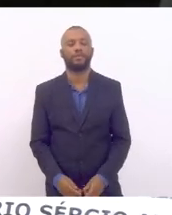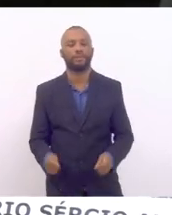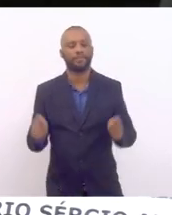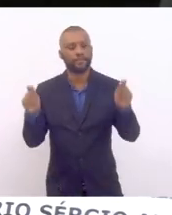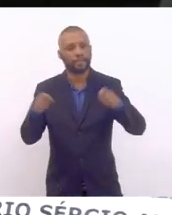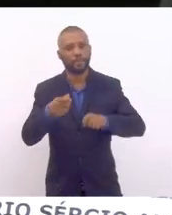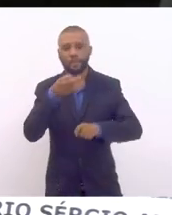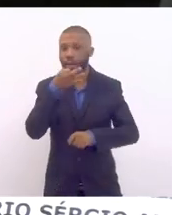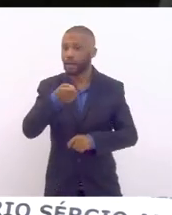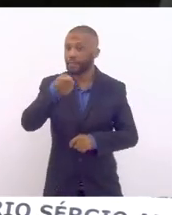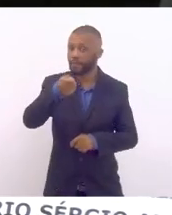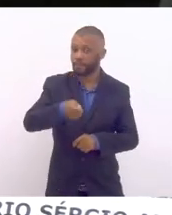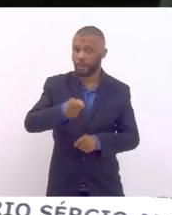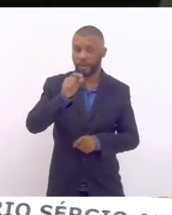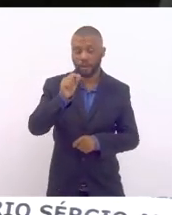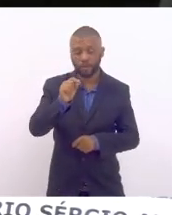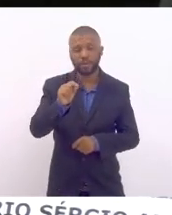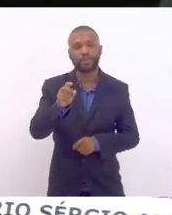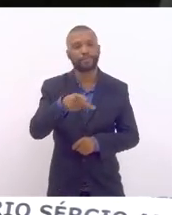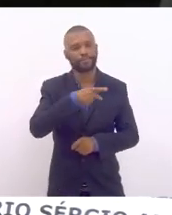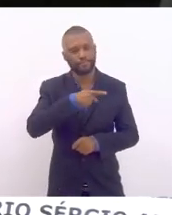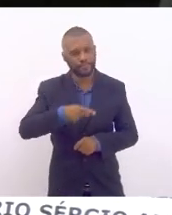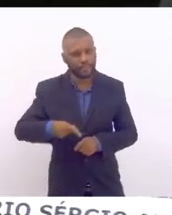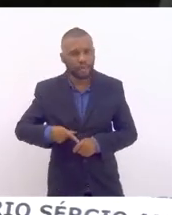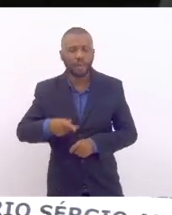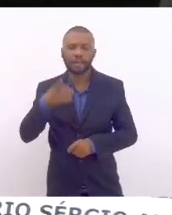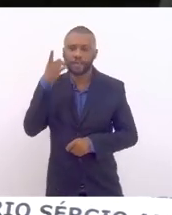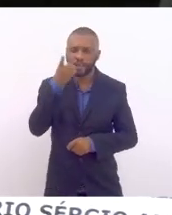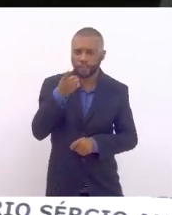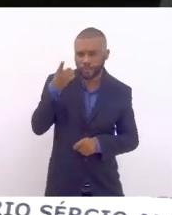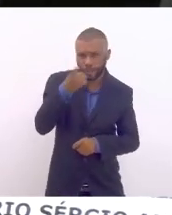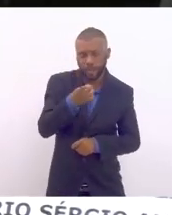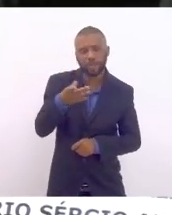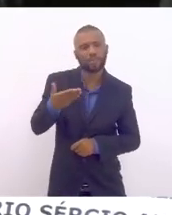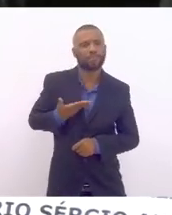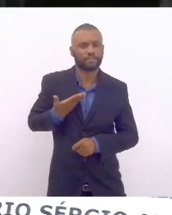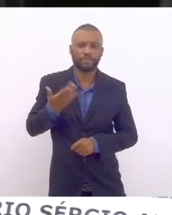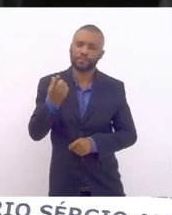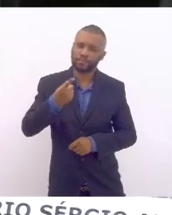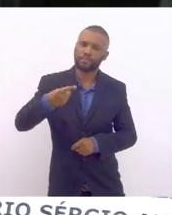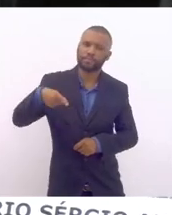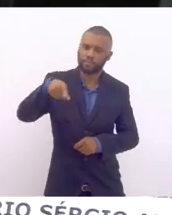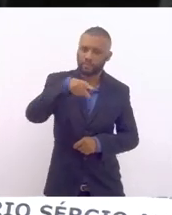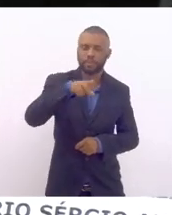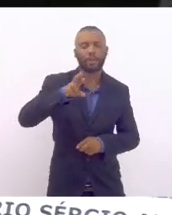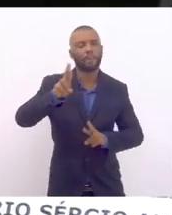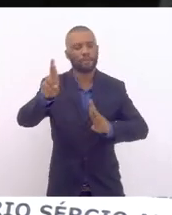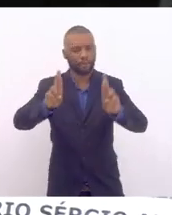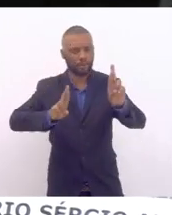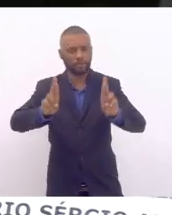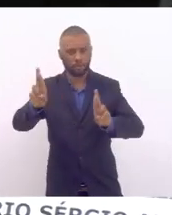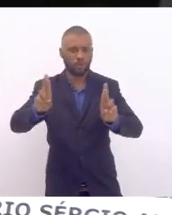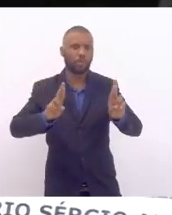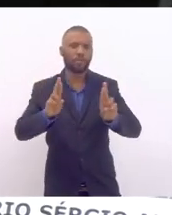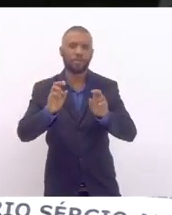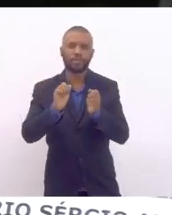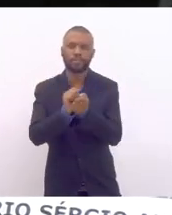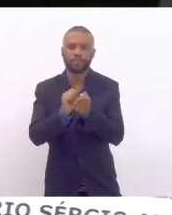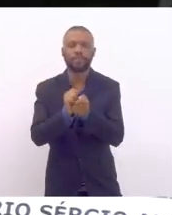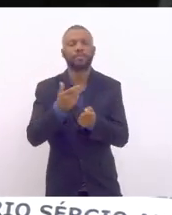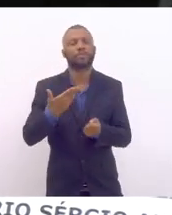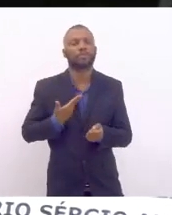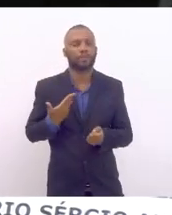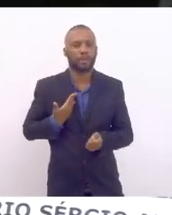que esse presidente deputada e colegas É reitores e todos os colegas